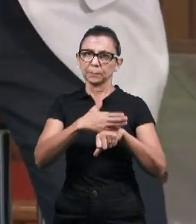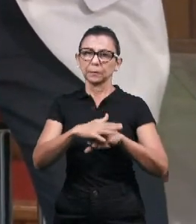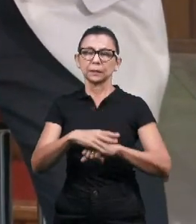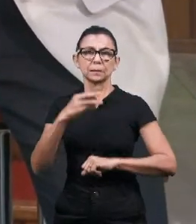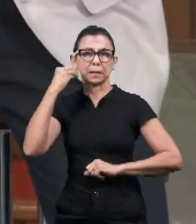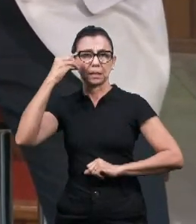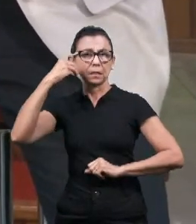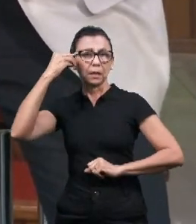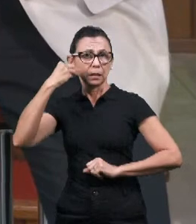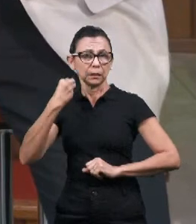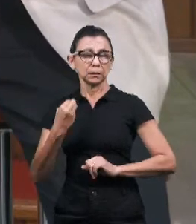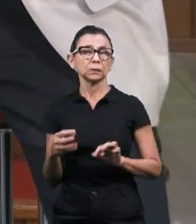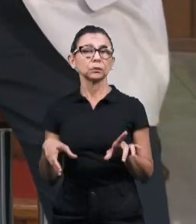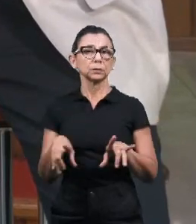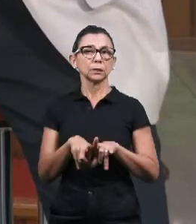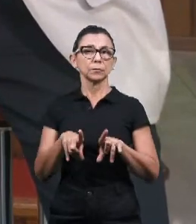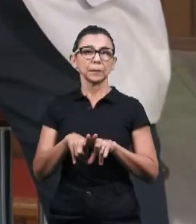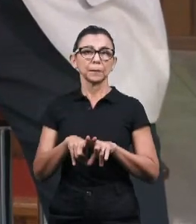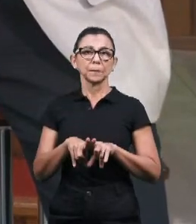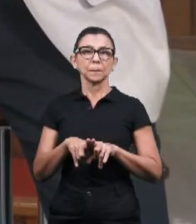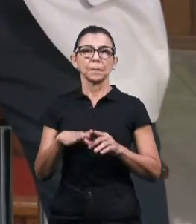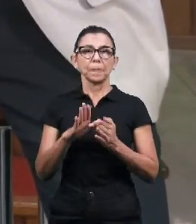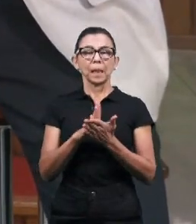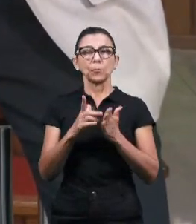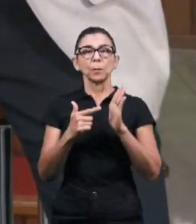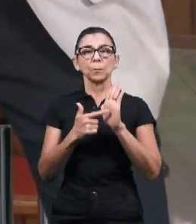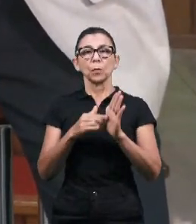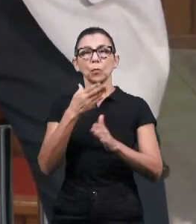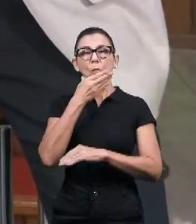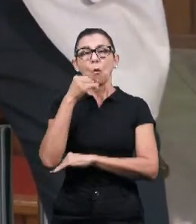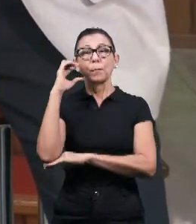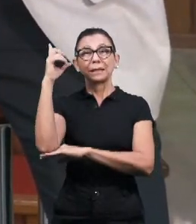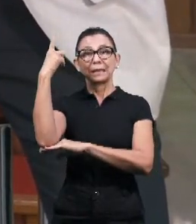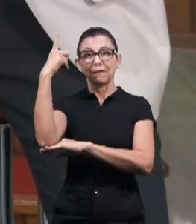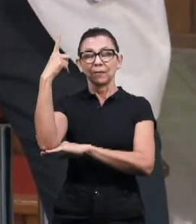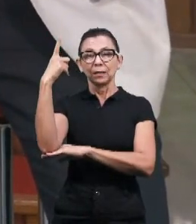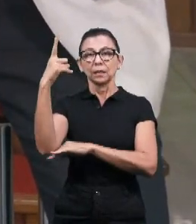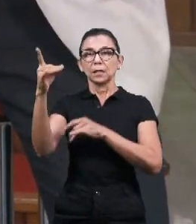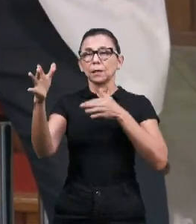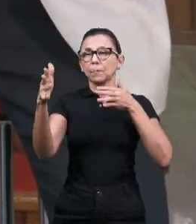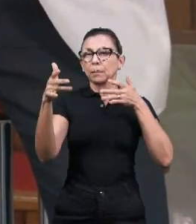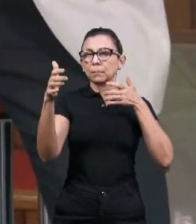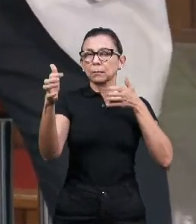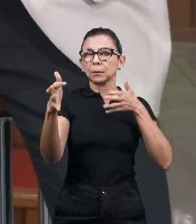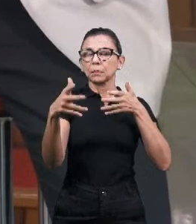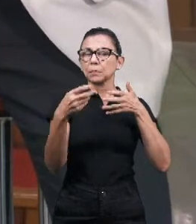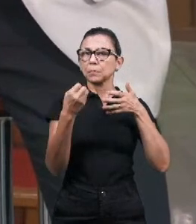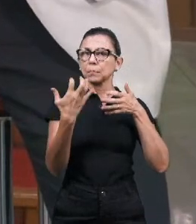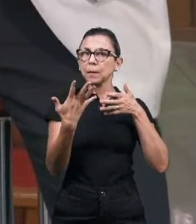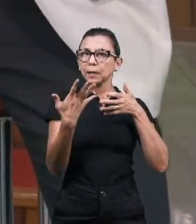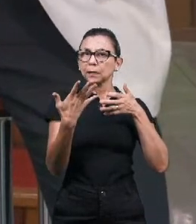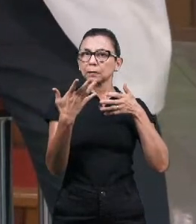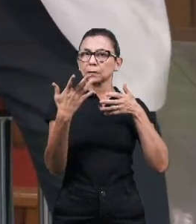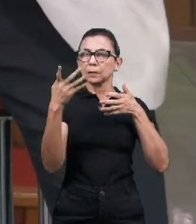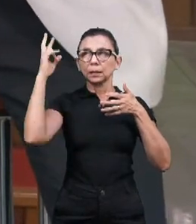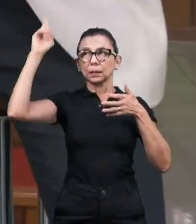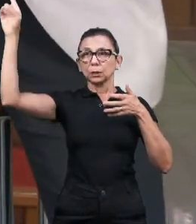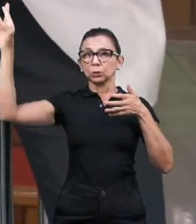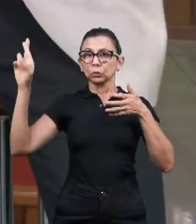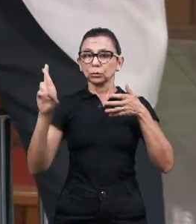bem e o Senhor era com ele. É bom ter as duas coisas, né? Eles cantam bem,